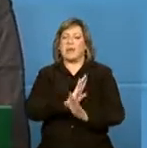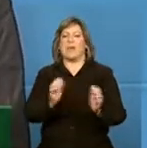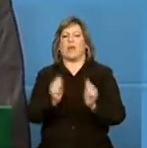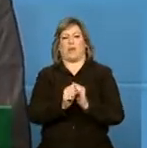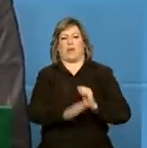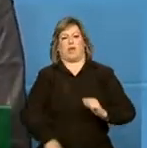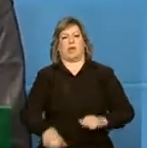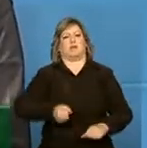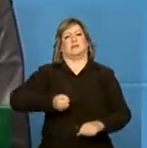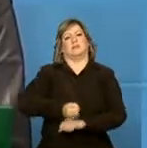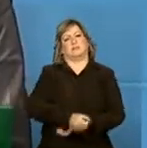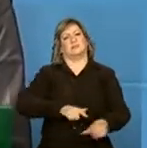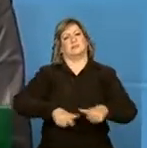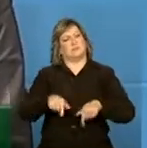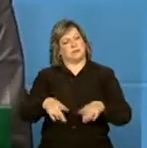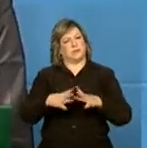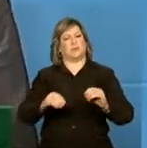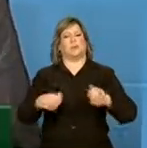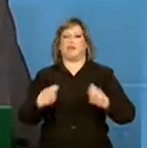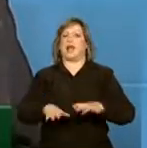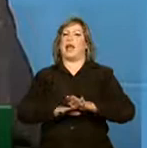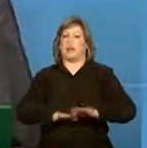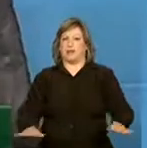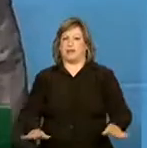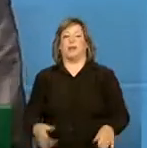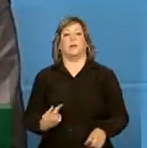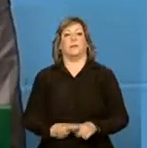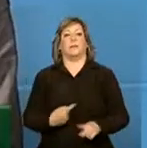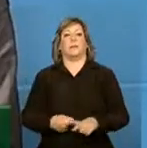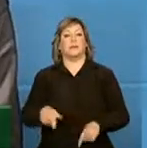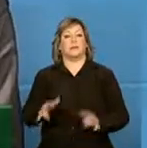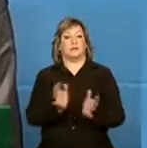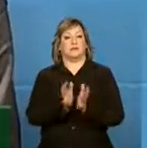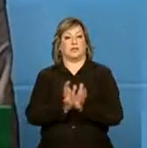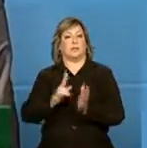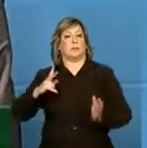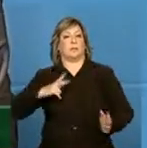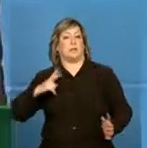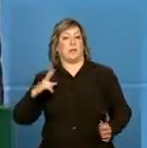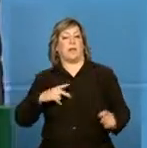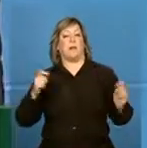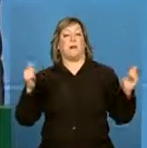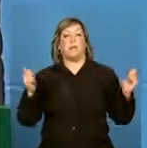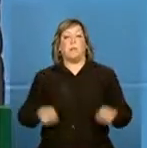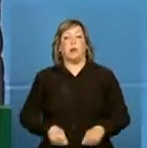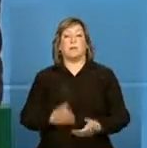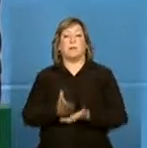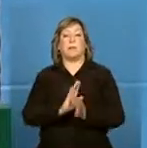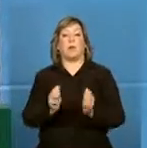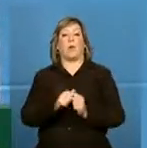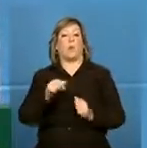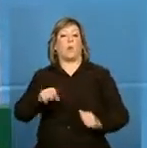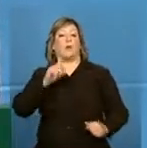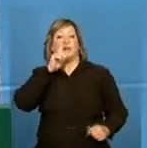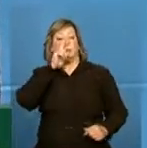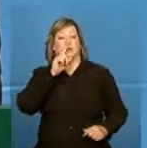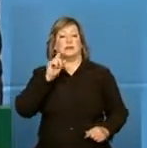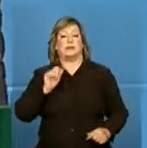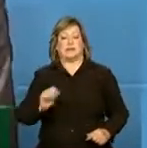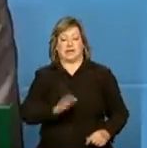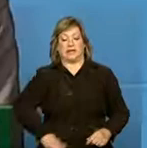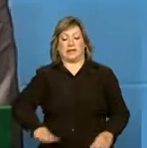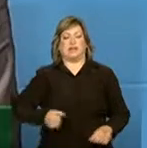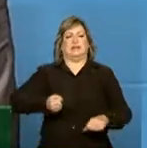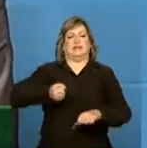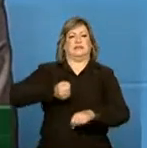infantil. Também desenvolver uma abordagem no setor privado que possa mitigar o risco de que haja o trabalho infantil na cadeia